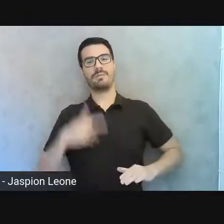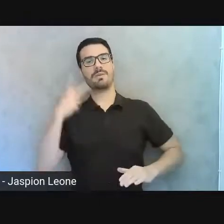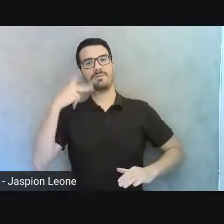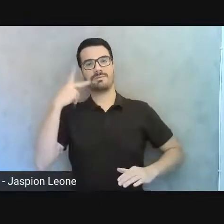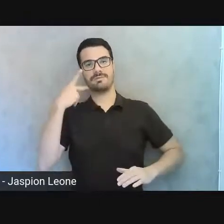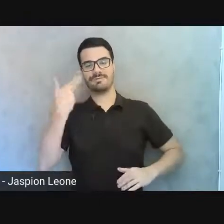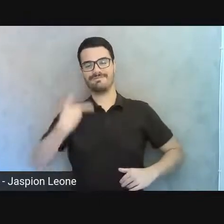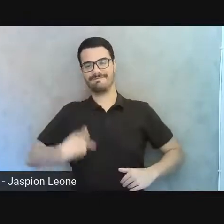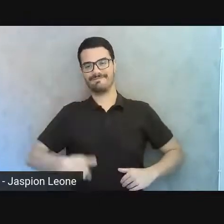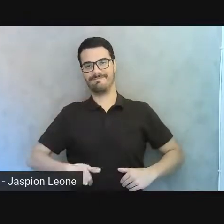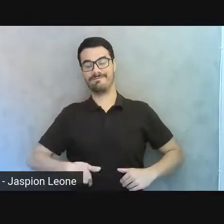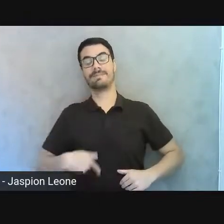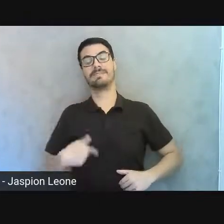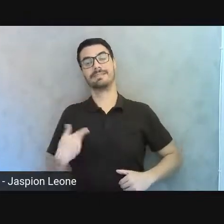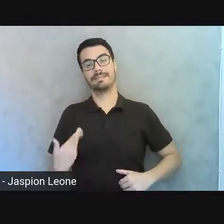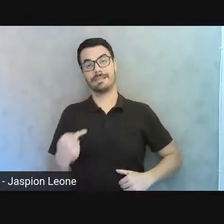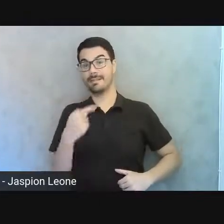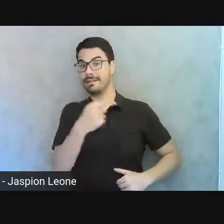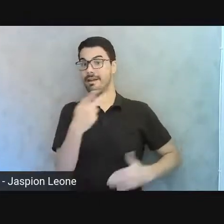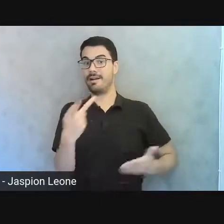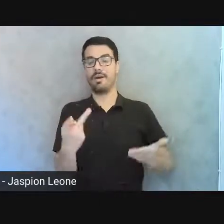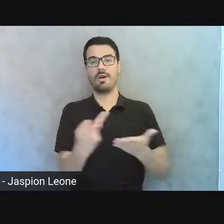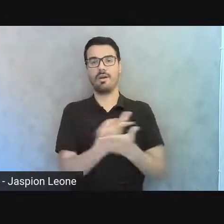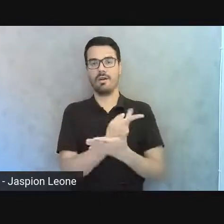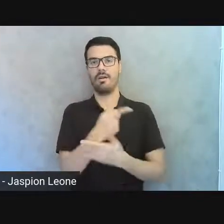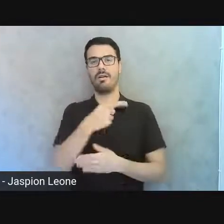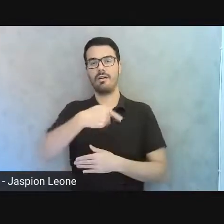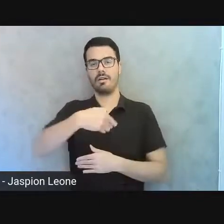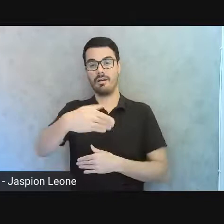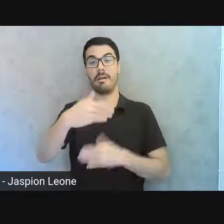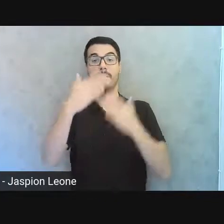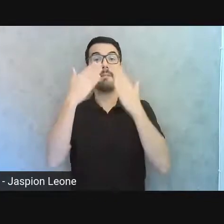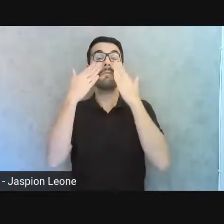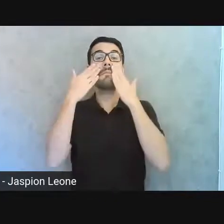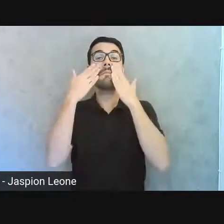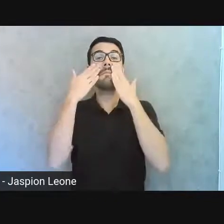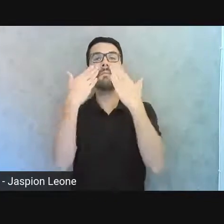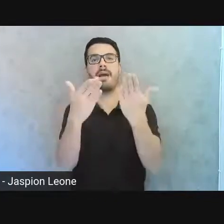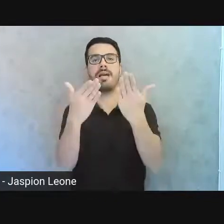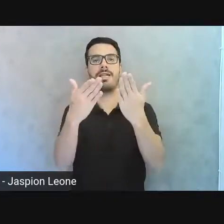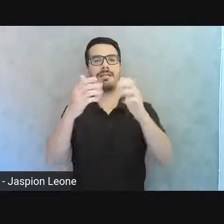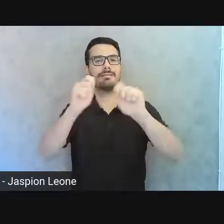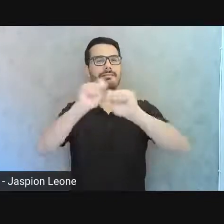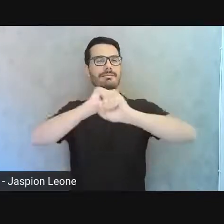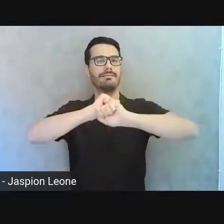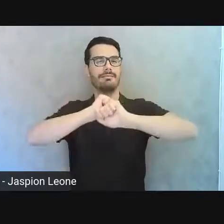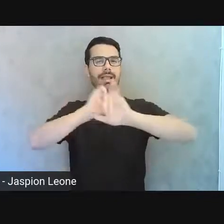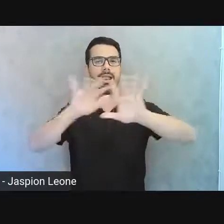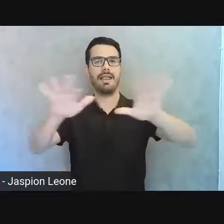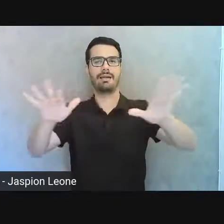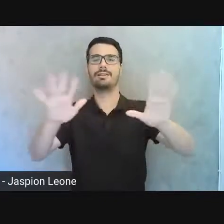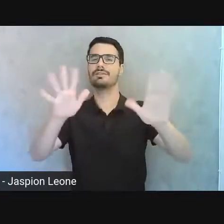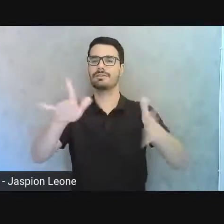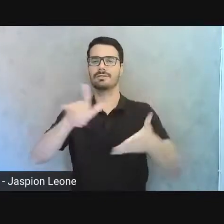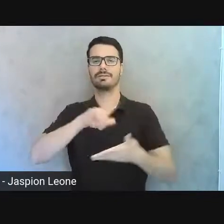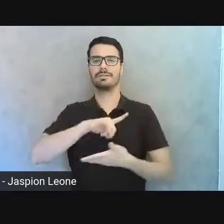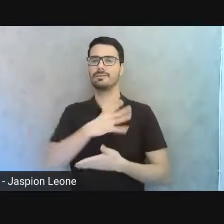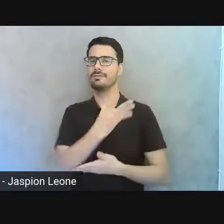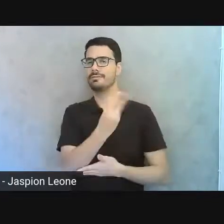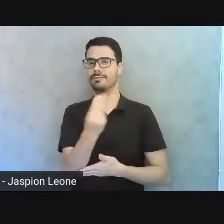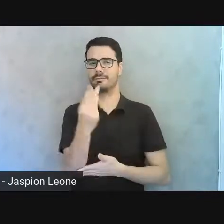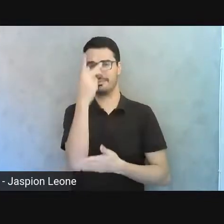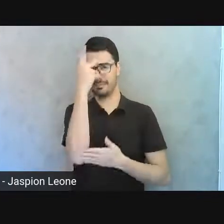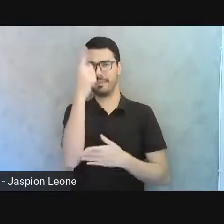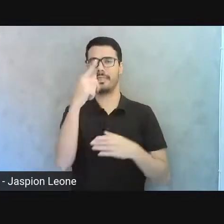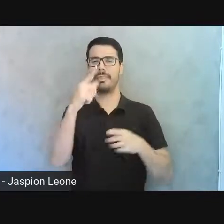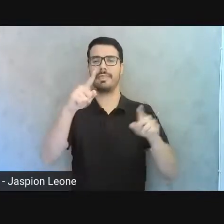Esse mecanismo, né, acabou sendo exposto, né, muita gente tem muita